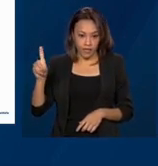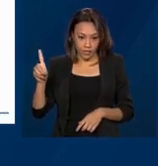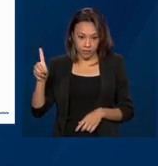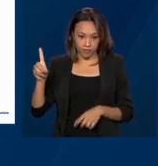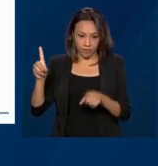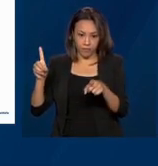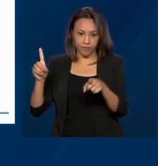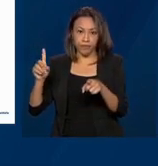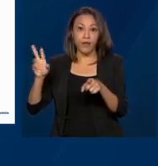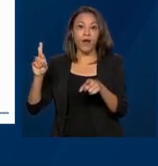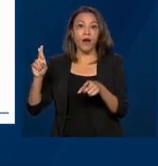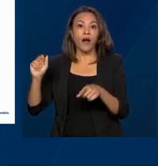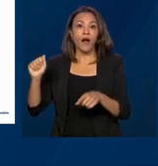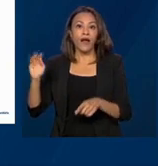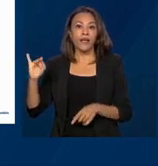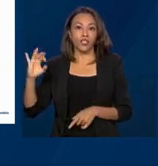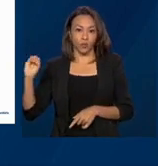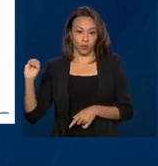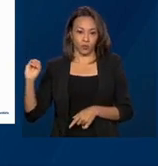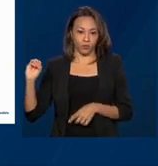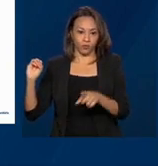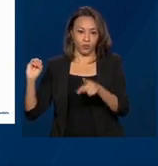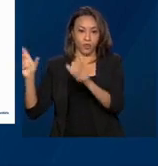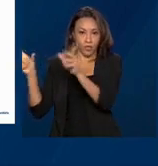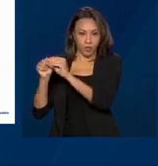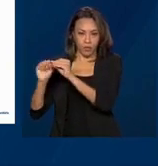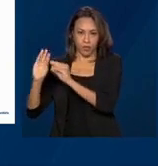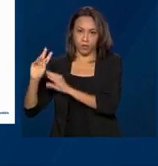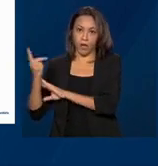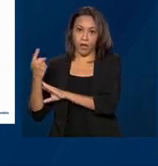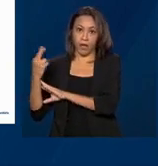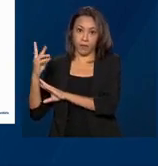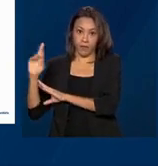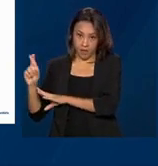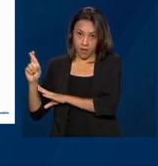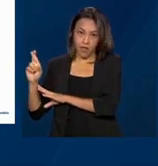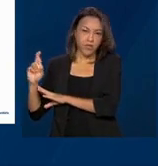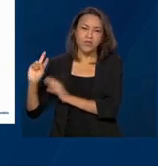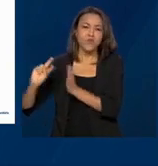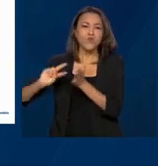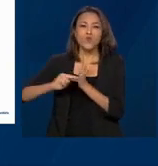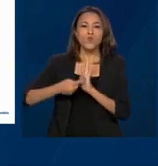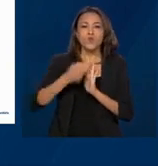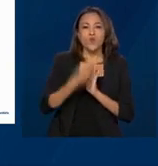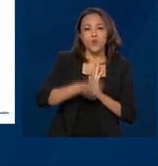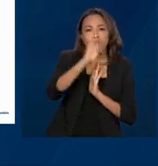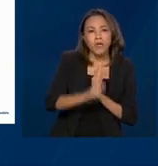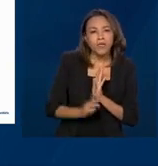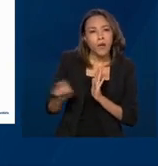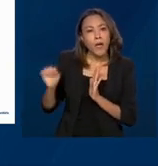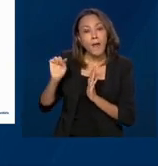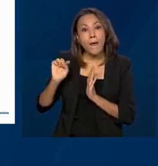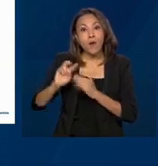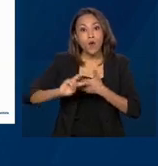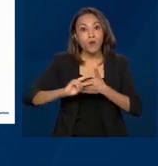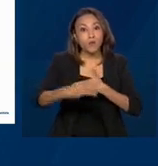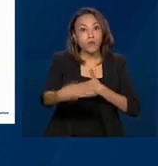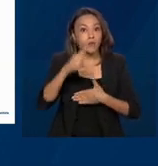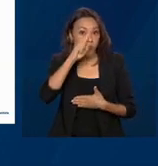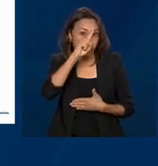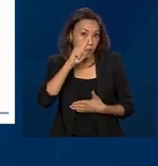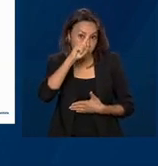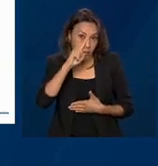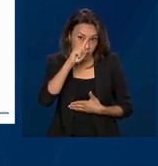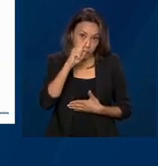hazard, aqui no Brasil, ficaria como sendo perigo. É a razão de perigo.